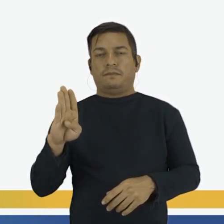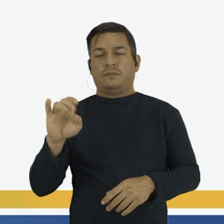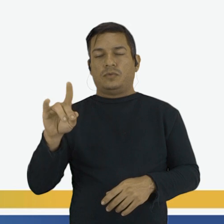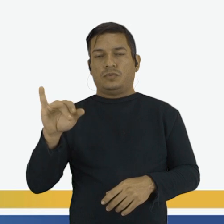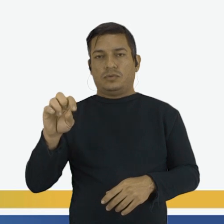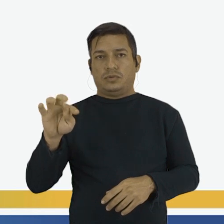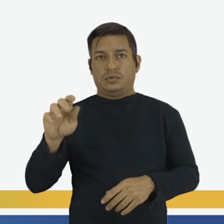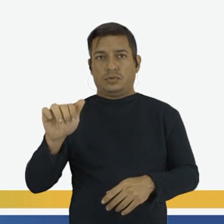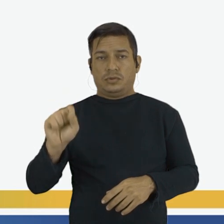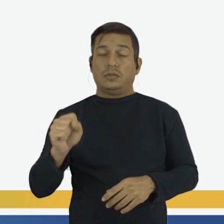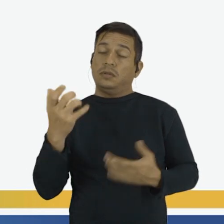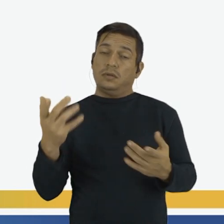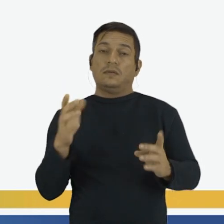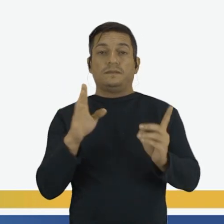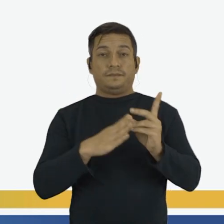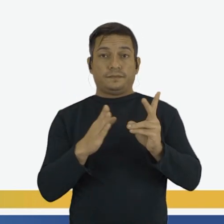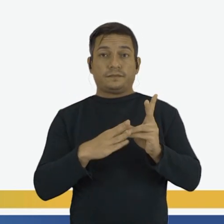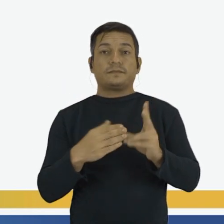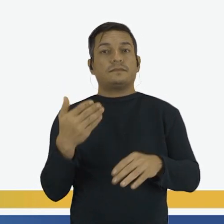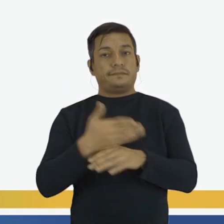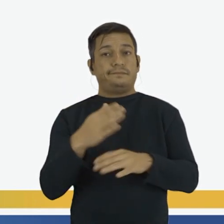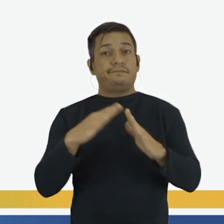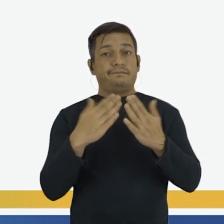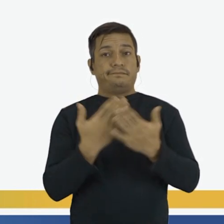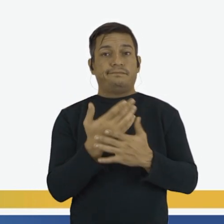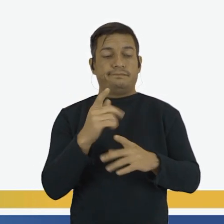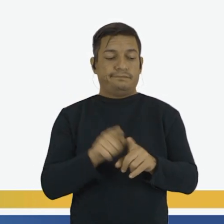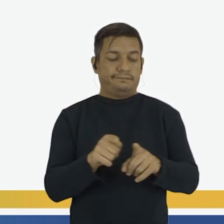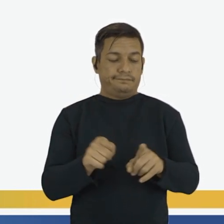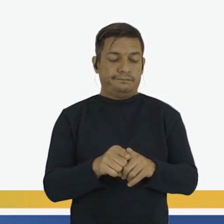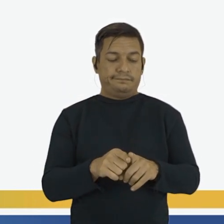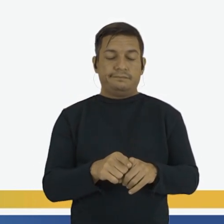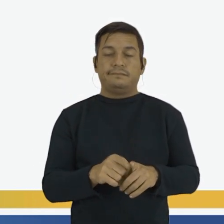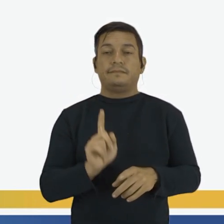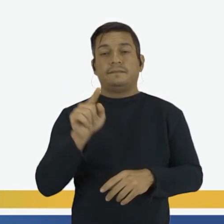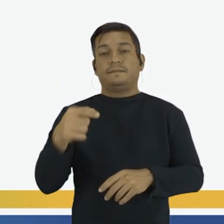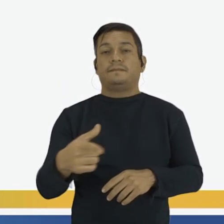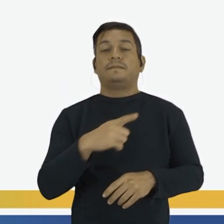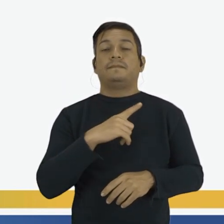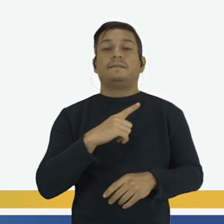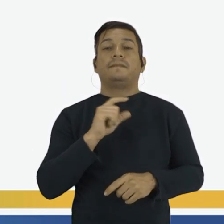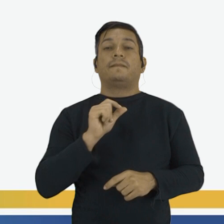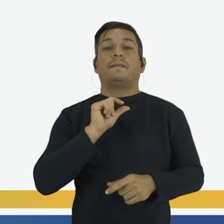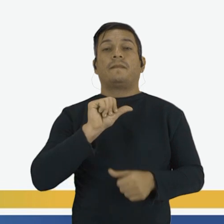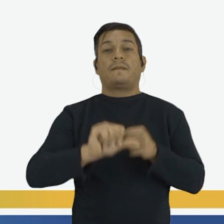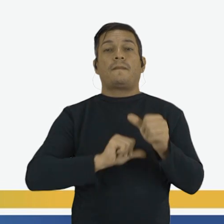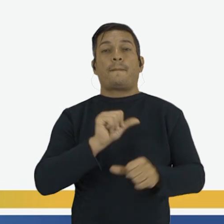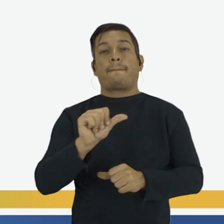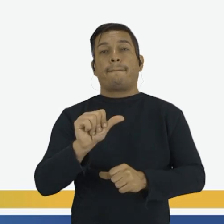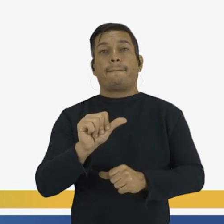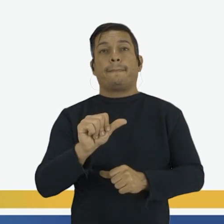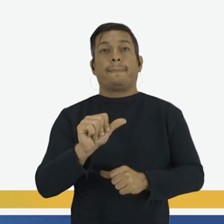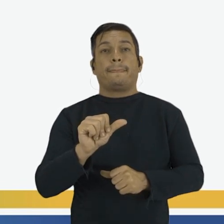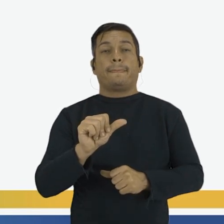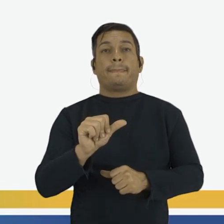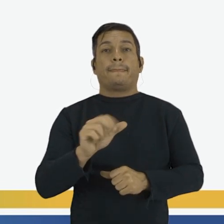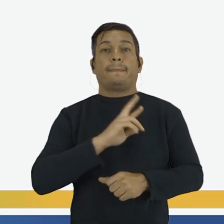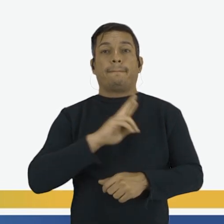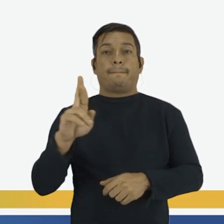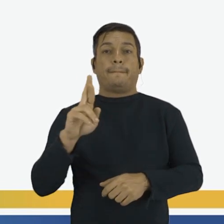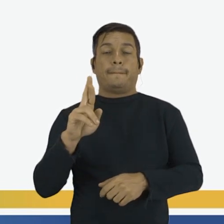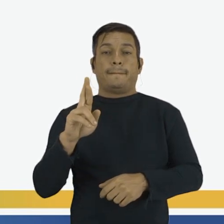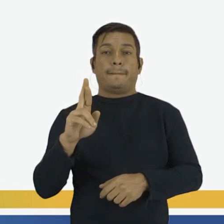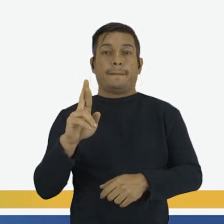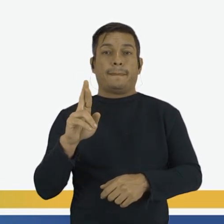indígenas, eles estão indo à escola, posteriormente vão estar transformando essa